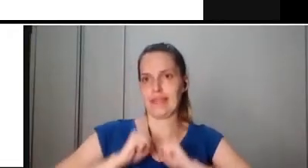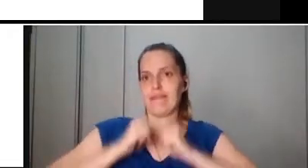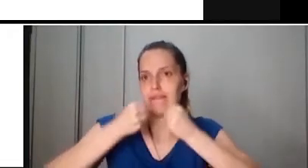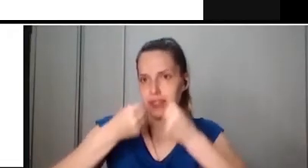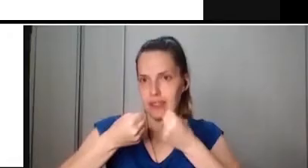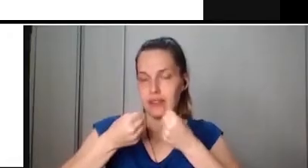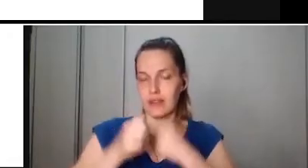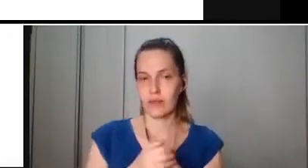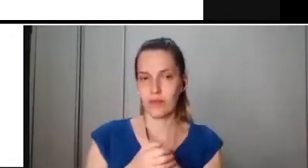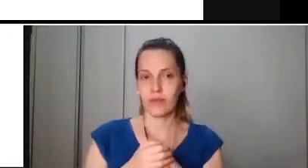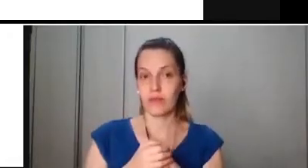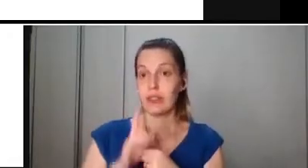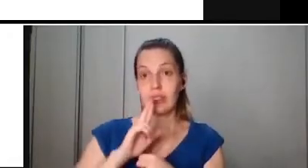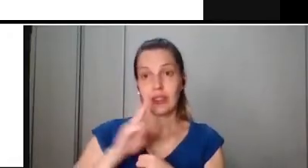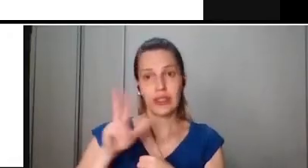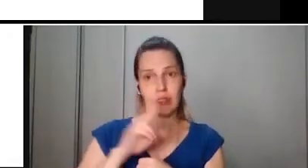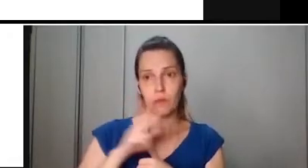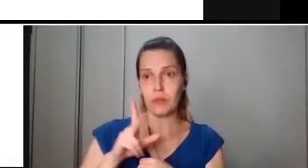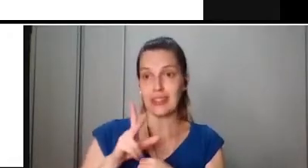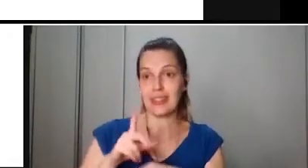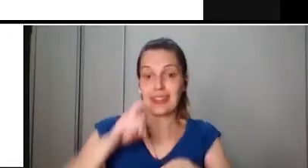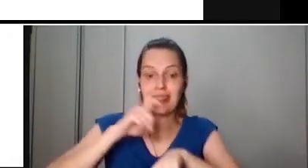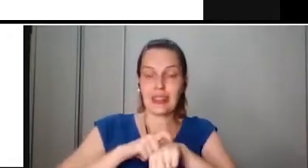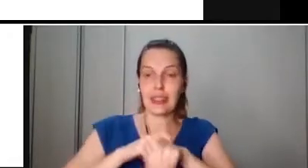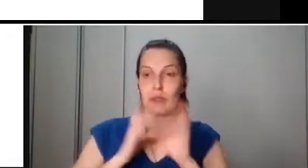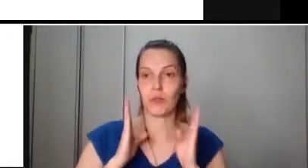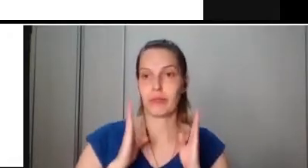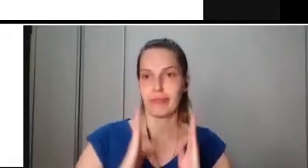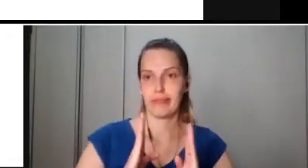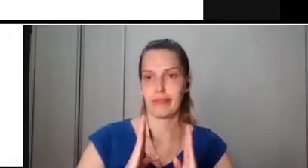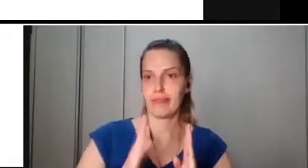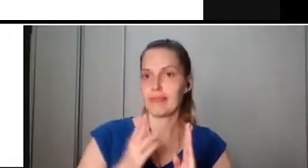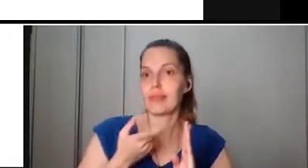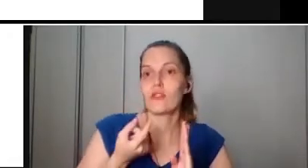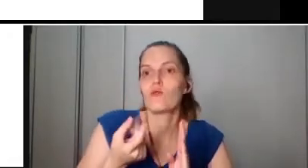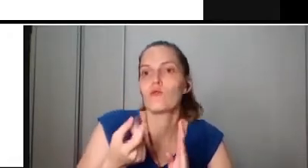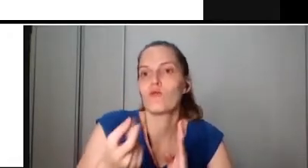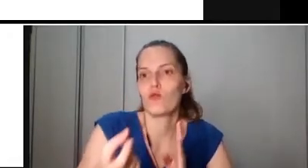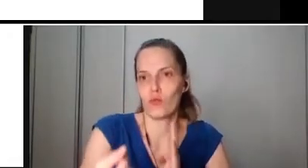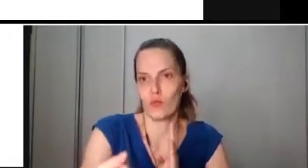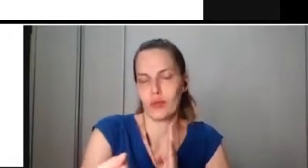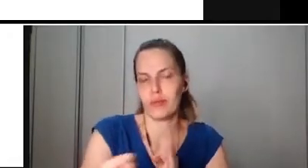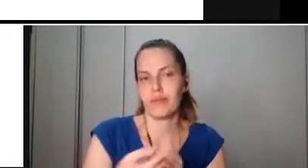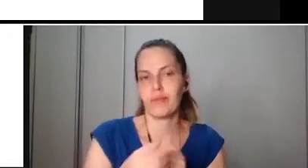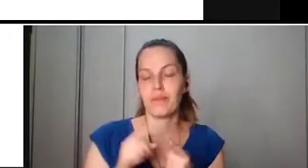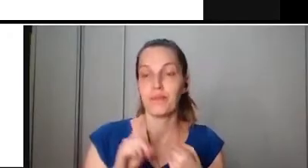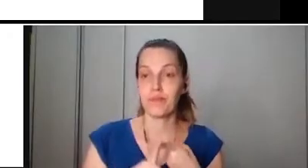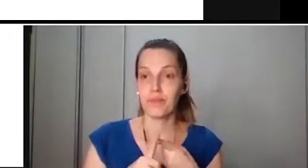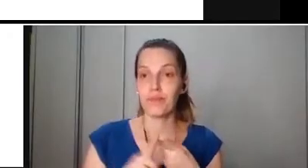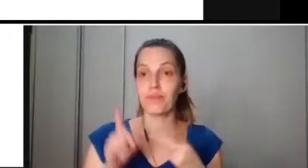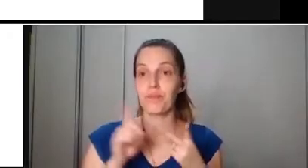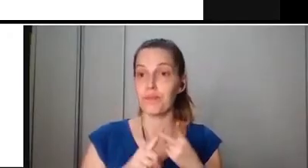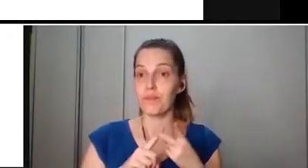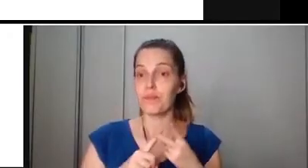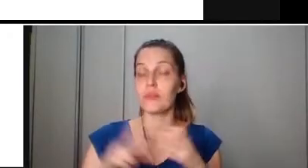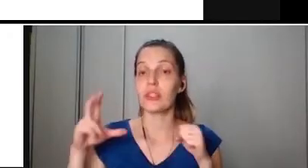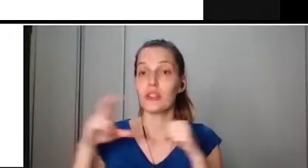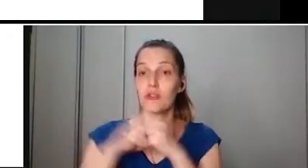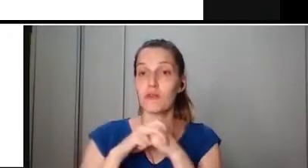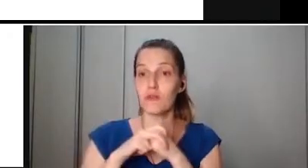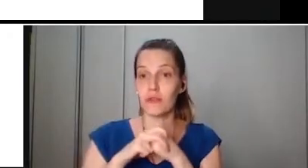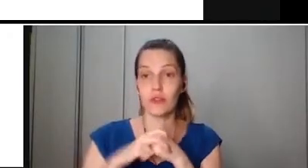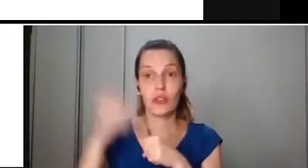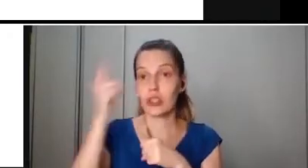não seria temporária, seria permanente. O vírus não iria evoluir de forma a